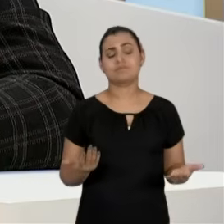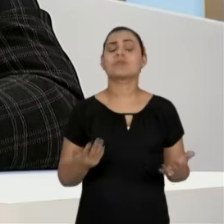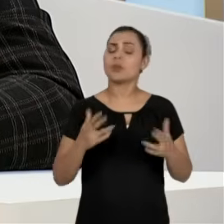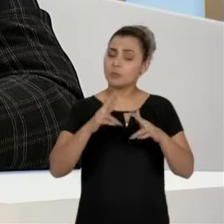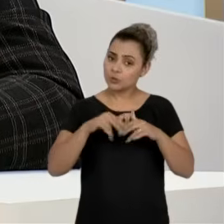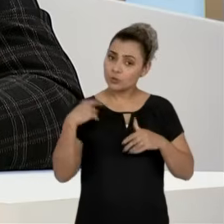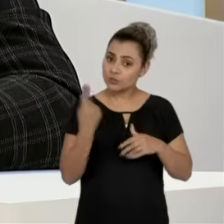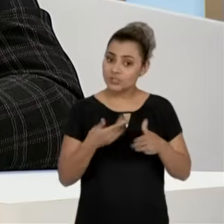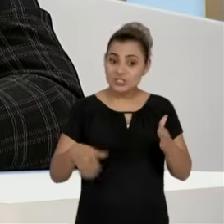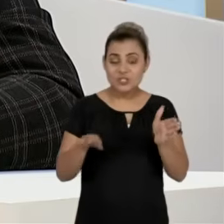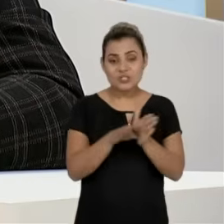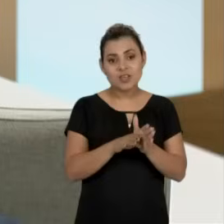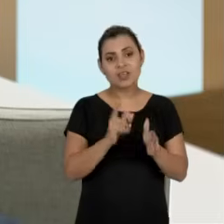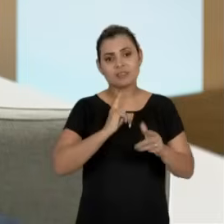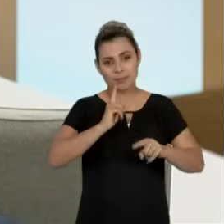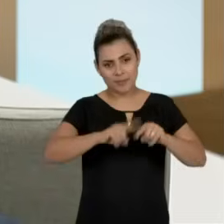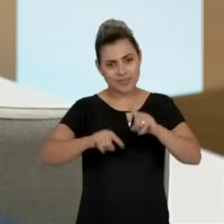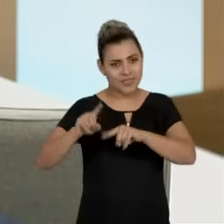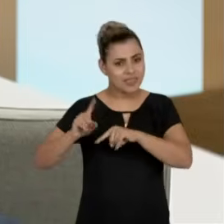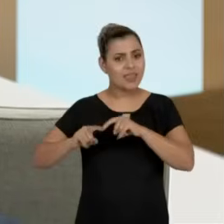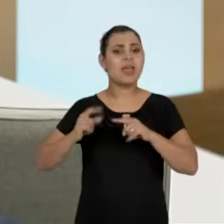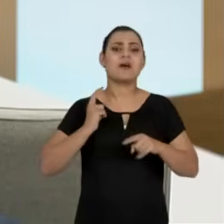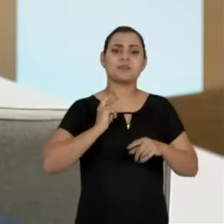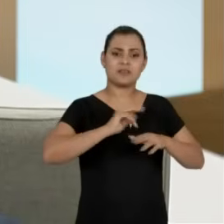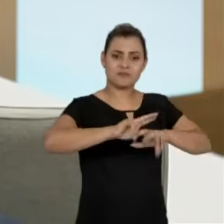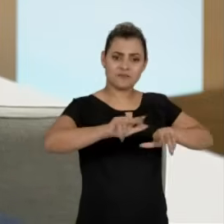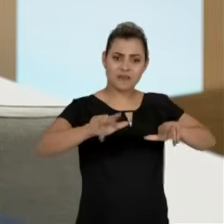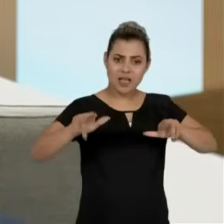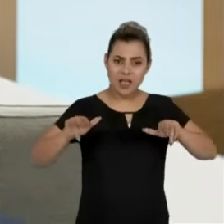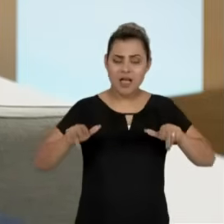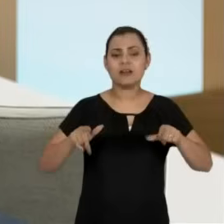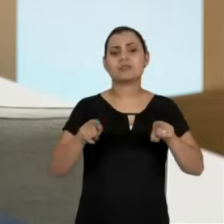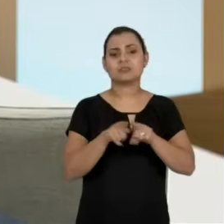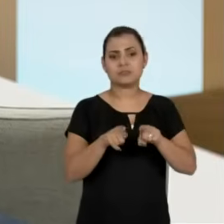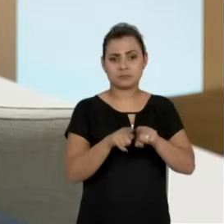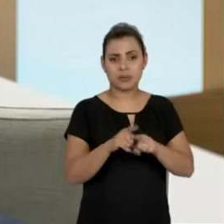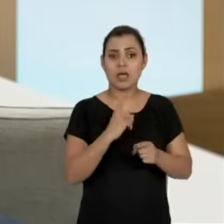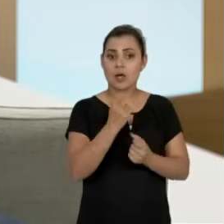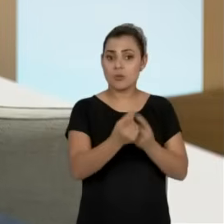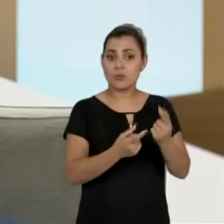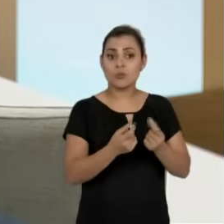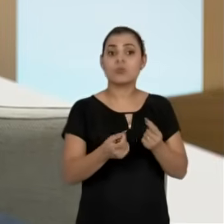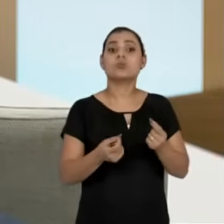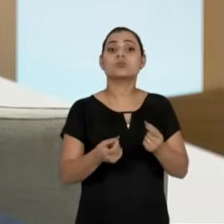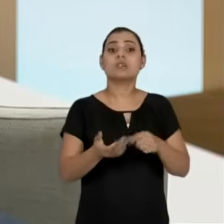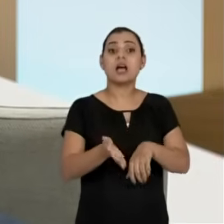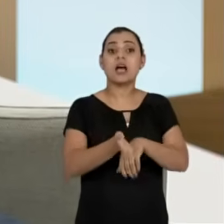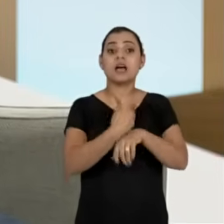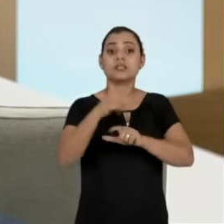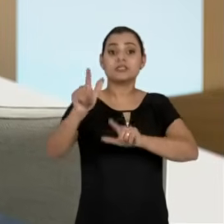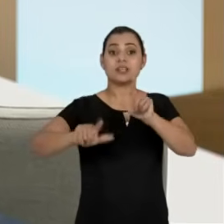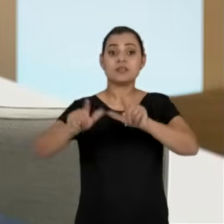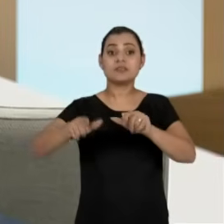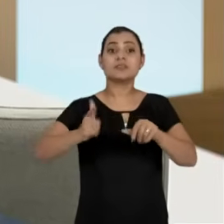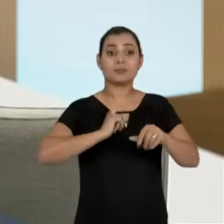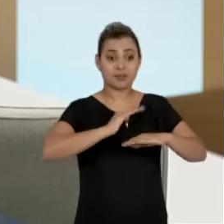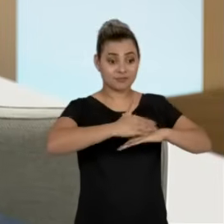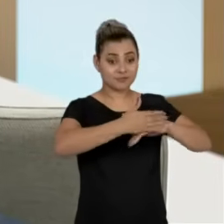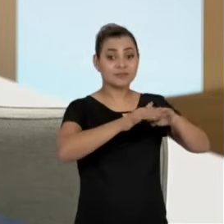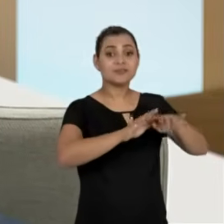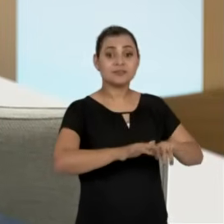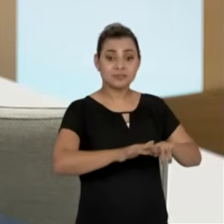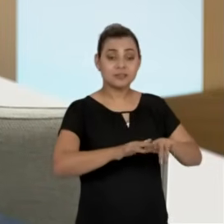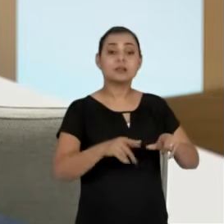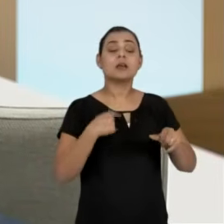chega lá com a nossa mídia, né? A gente tem vários telecentros que a gente implantou, né? Alguns chegaram antes da televisão, né? E a gente chega